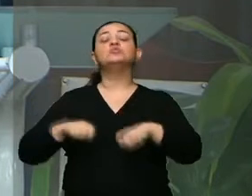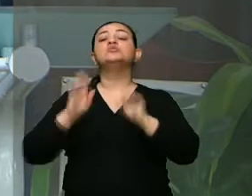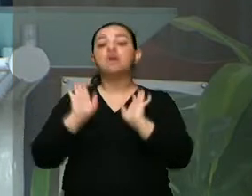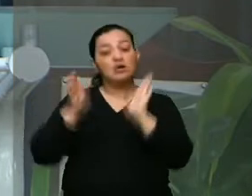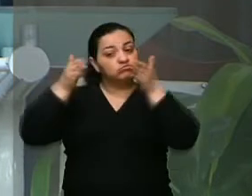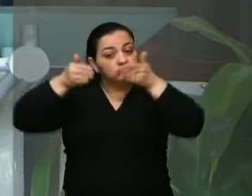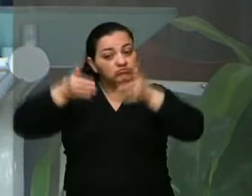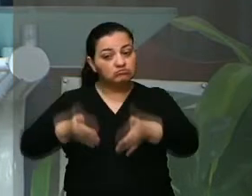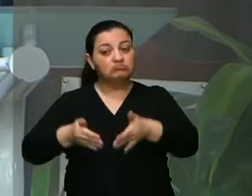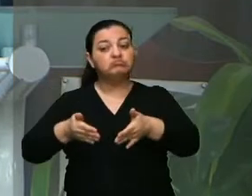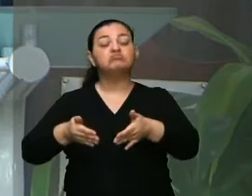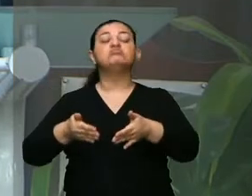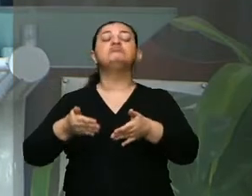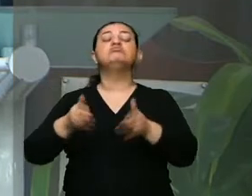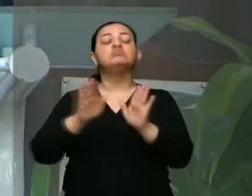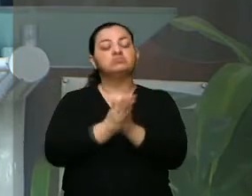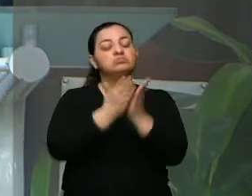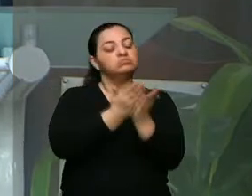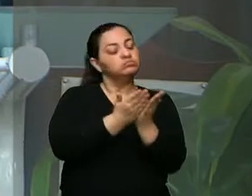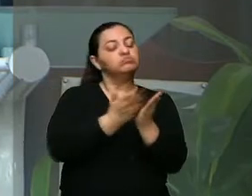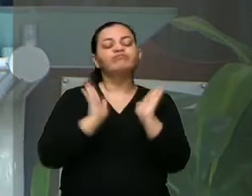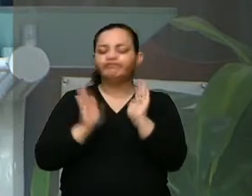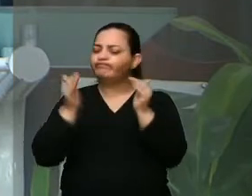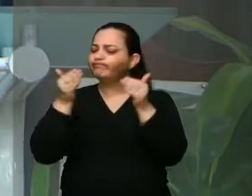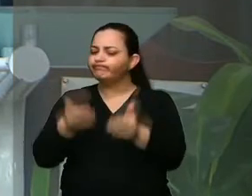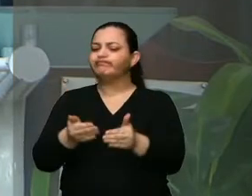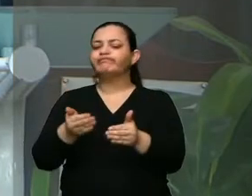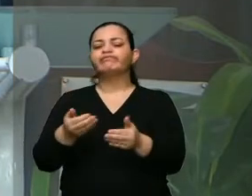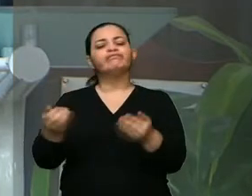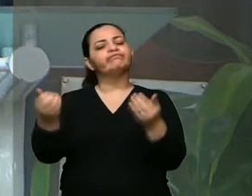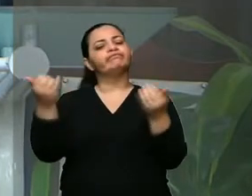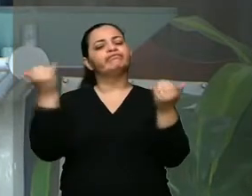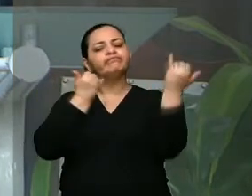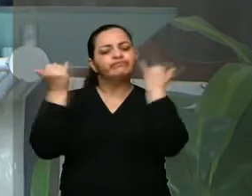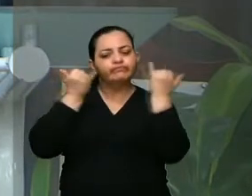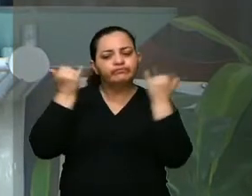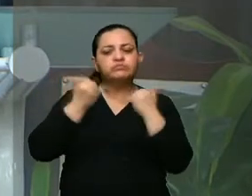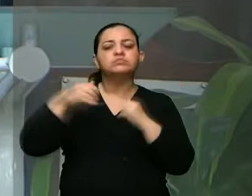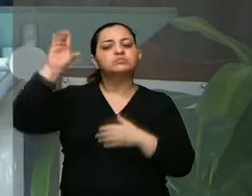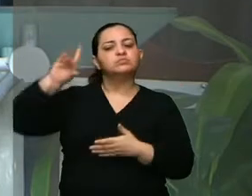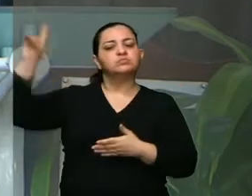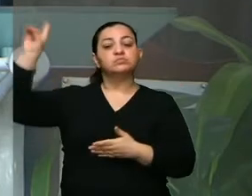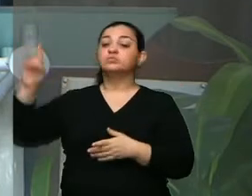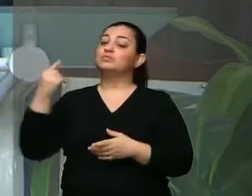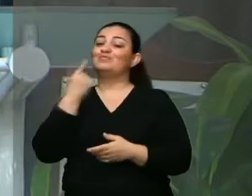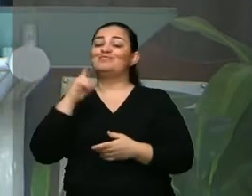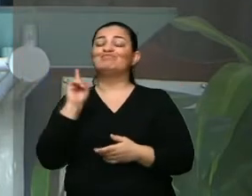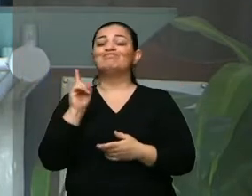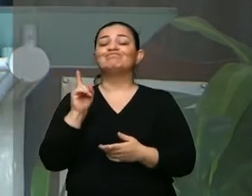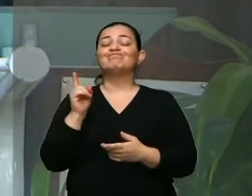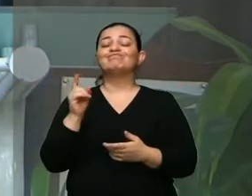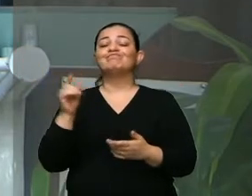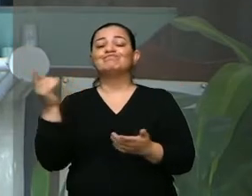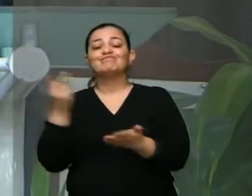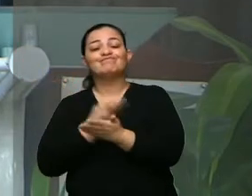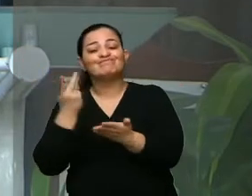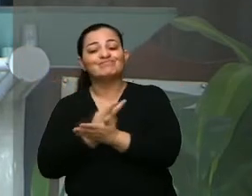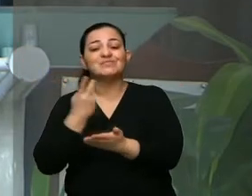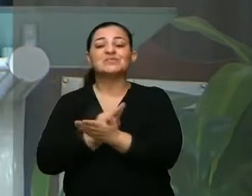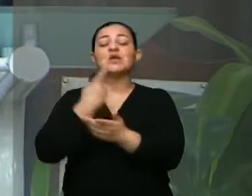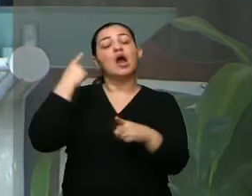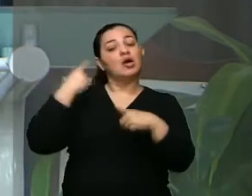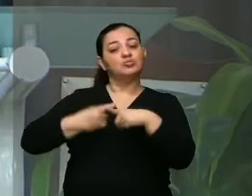focado na palavra focado nas escrituras e não vacilar porque não há uma segunda